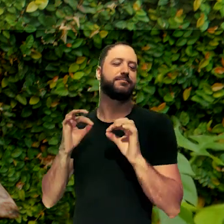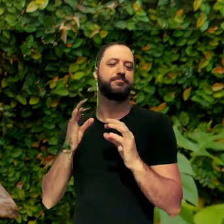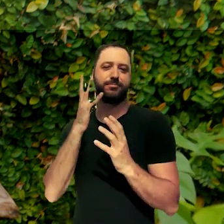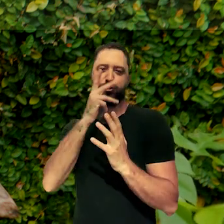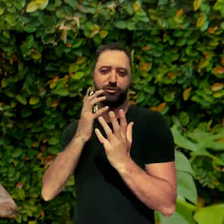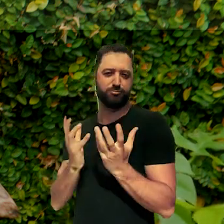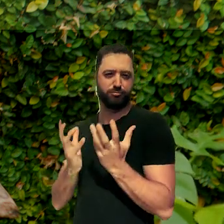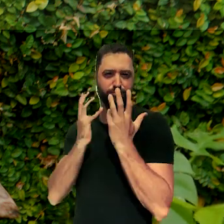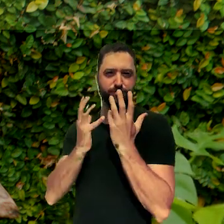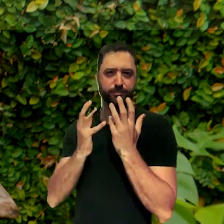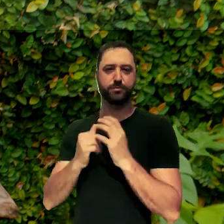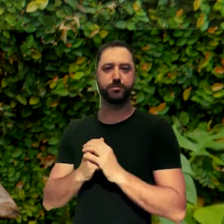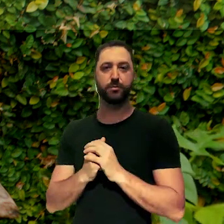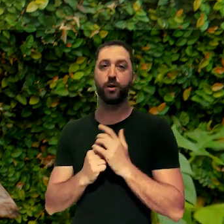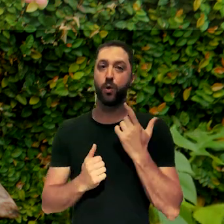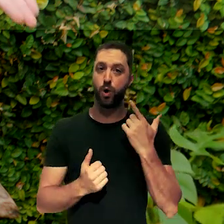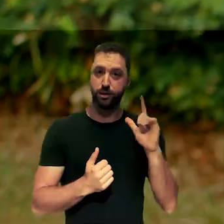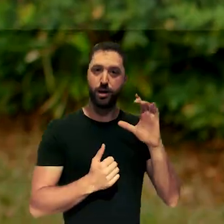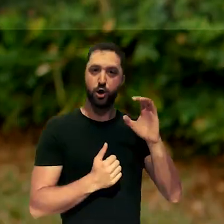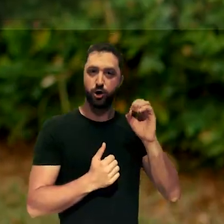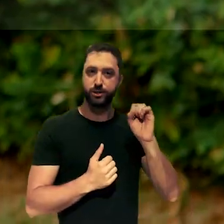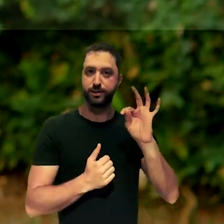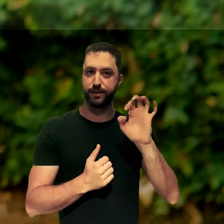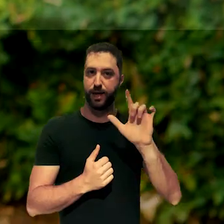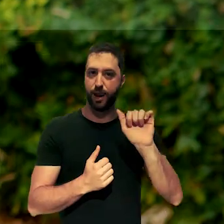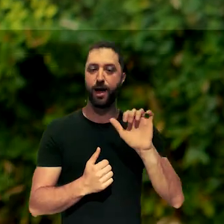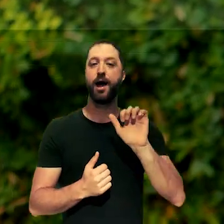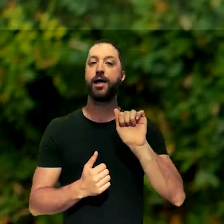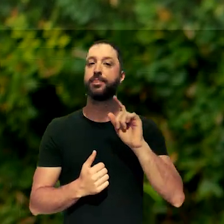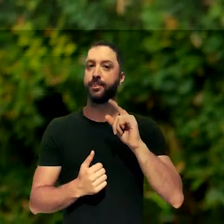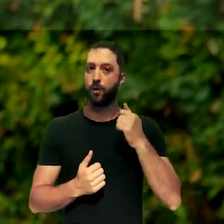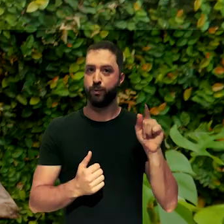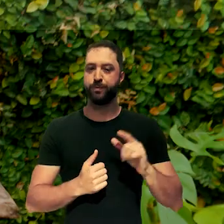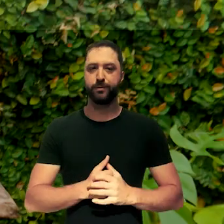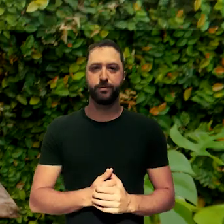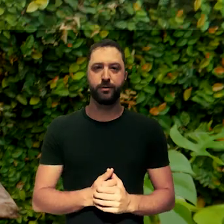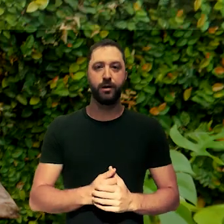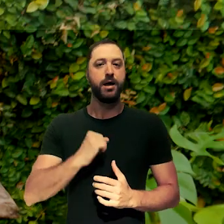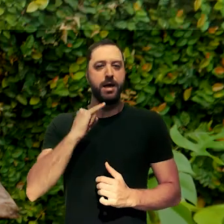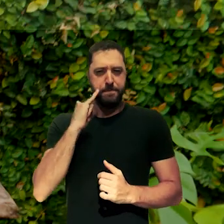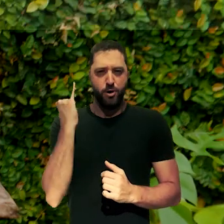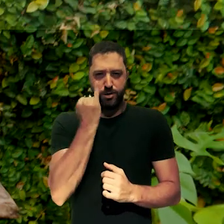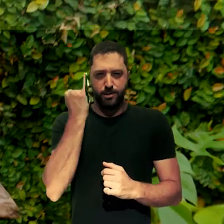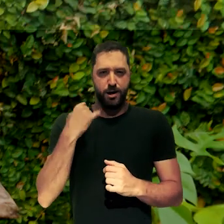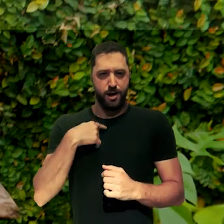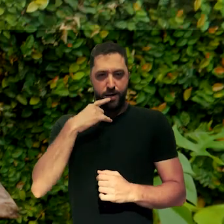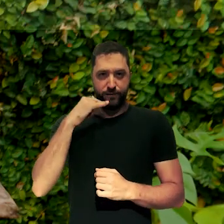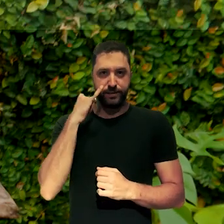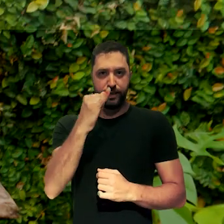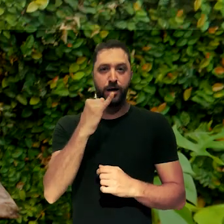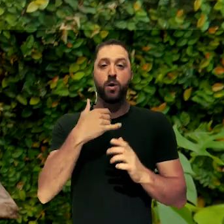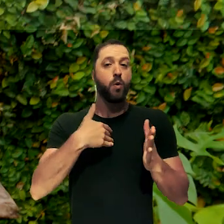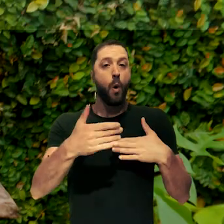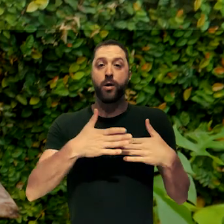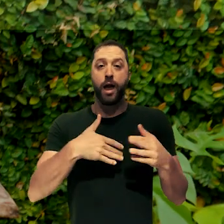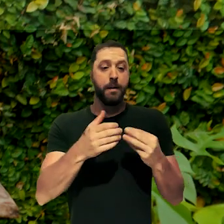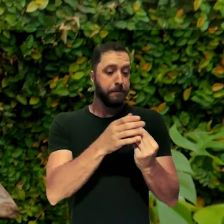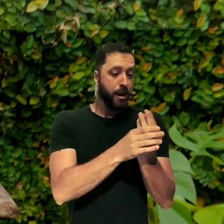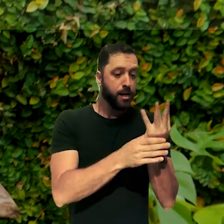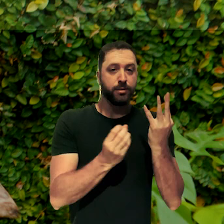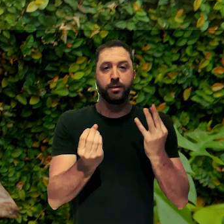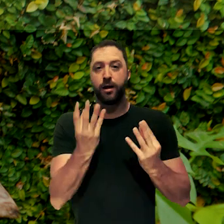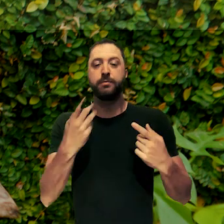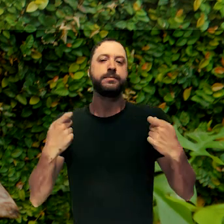ela se dá super bem. E temos também as lindas costelas de Adão. É super importante lembrá-los que as plantas,